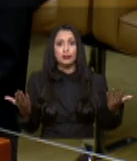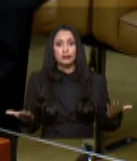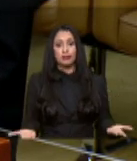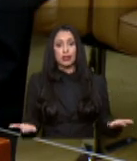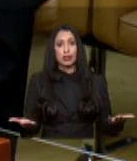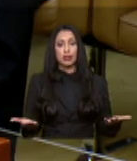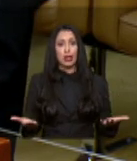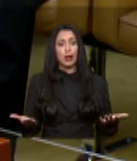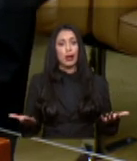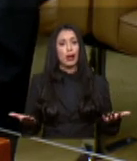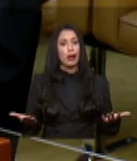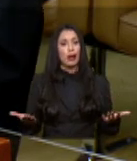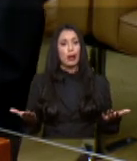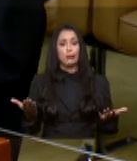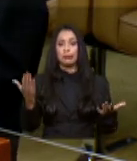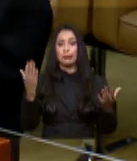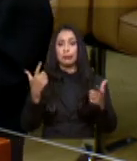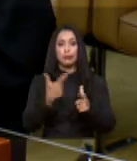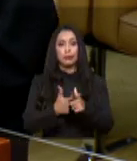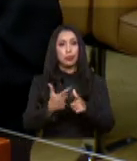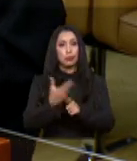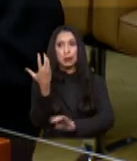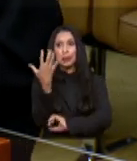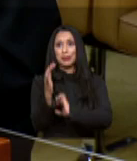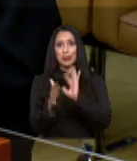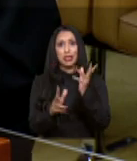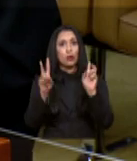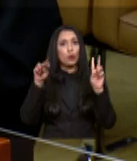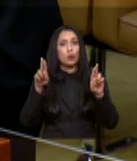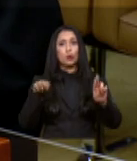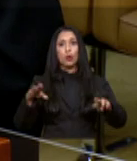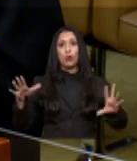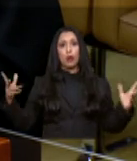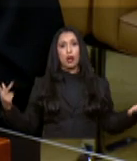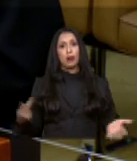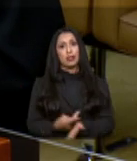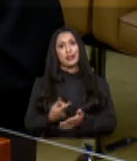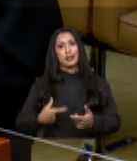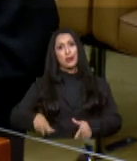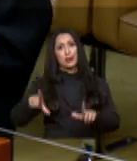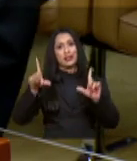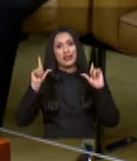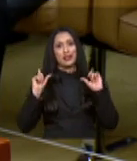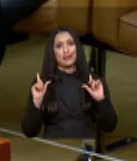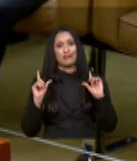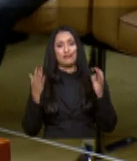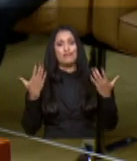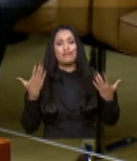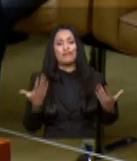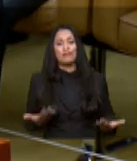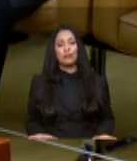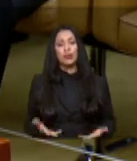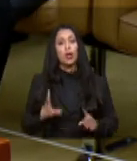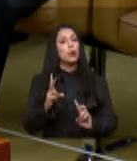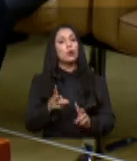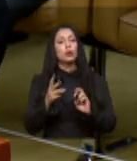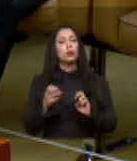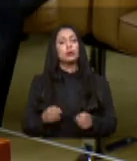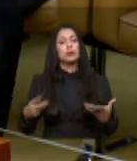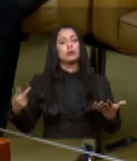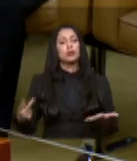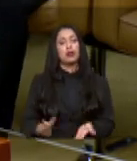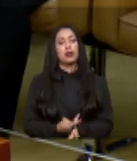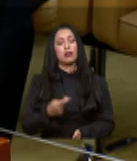uma crise ambiental sem precedente na história moderna. Contudo, Excelência, o que nos traz aqui no dia de hoje a essa